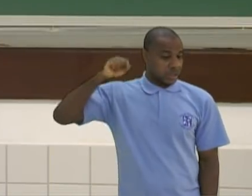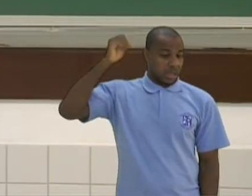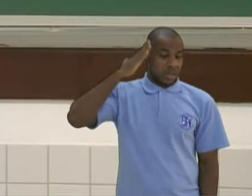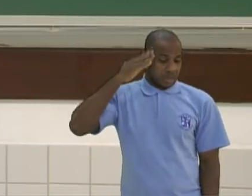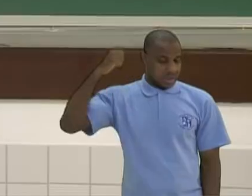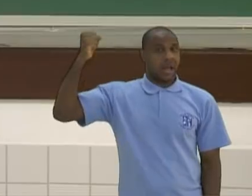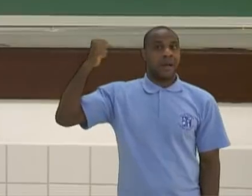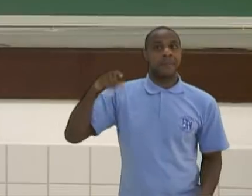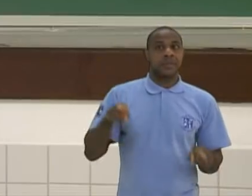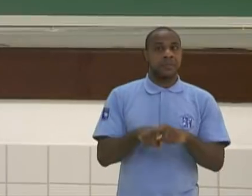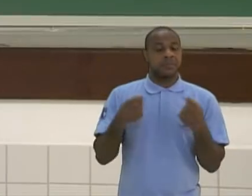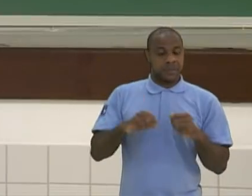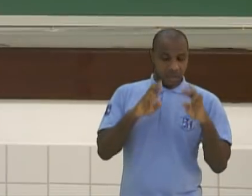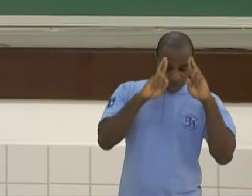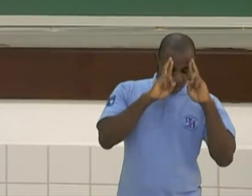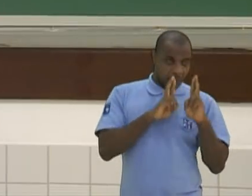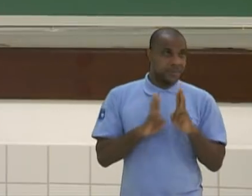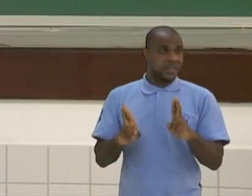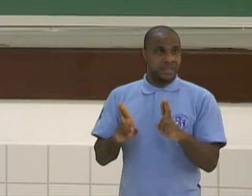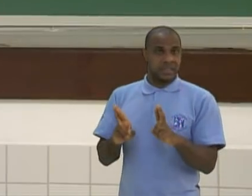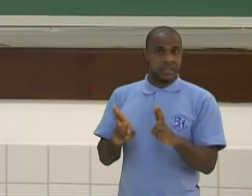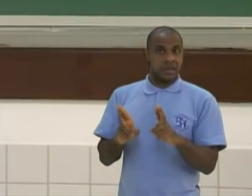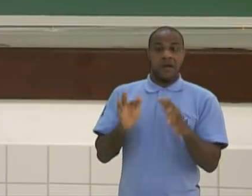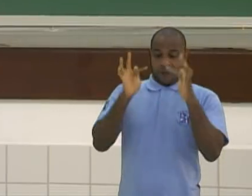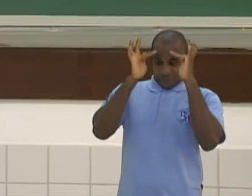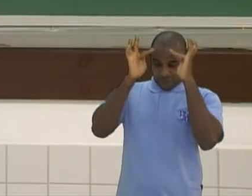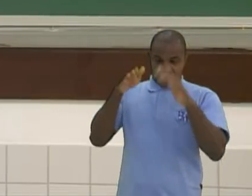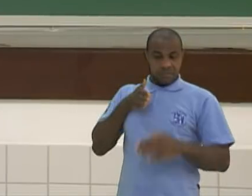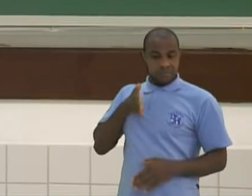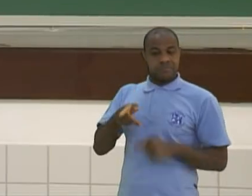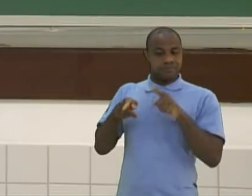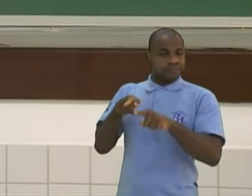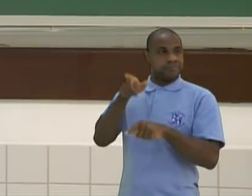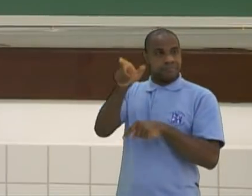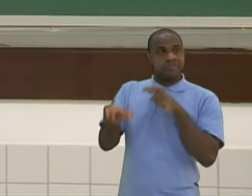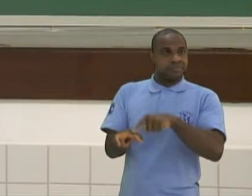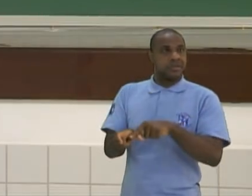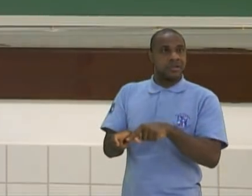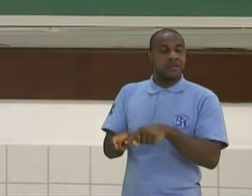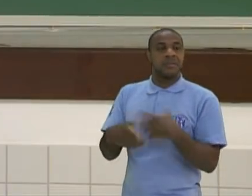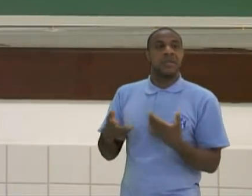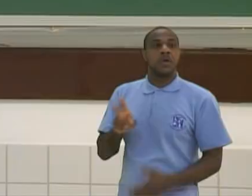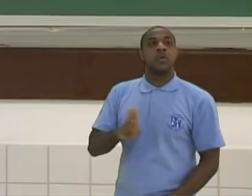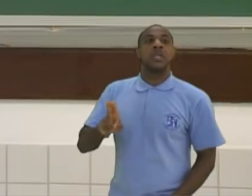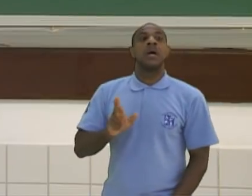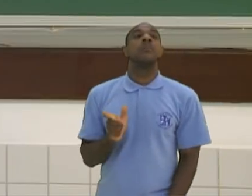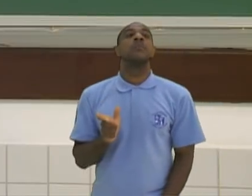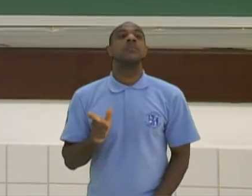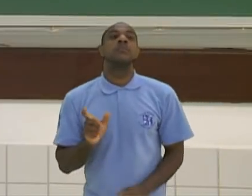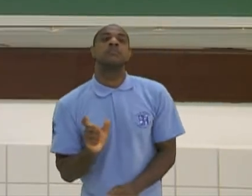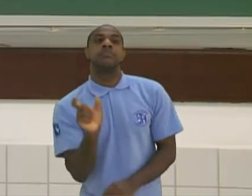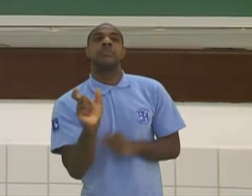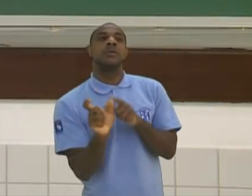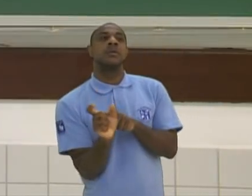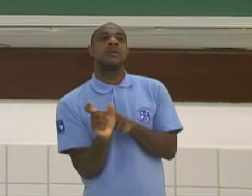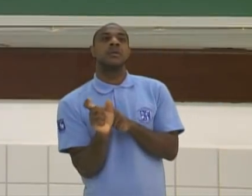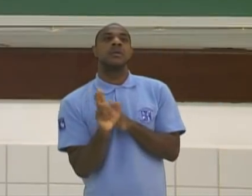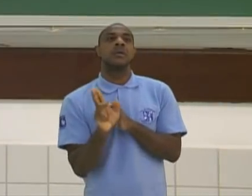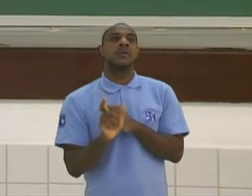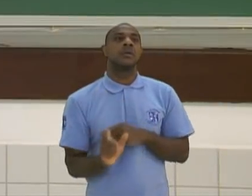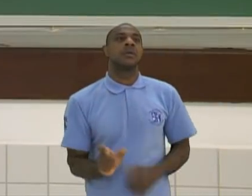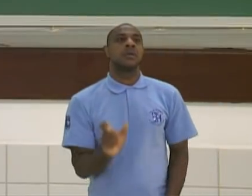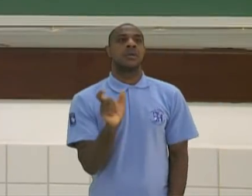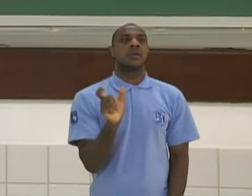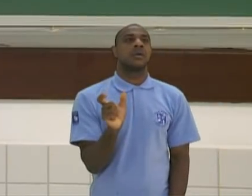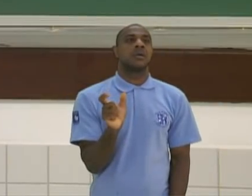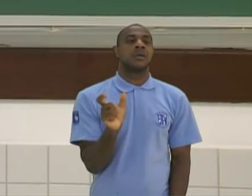deviam muita obediência, fidelidade. Essa obediência e fidelidade, nós usamos o termo de... Cadê? Comi bola